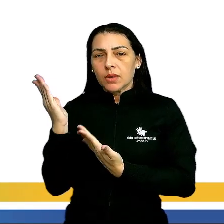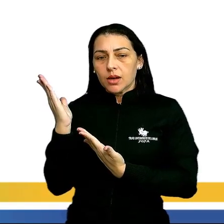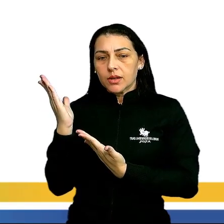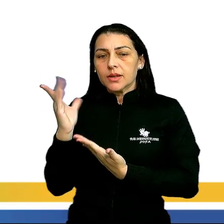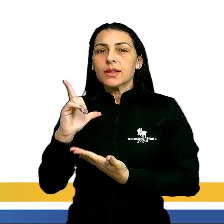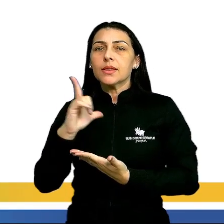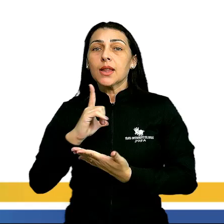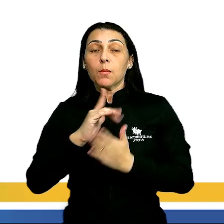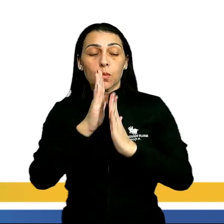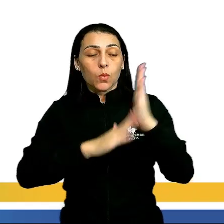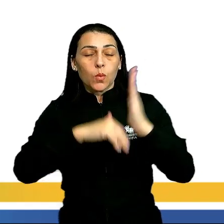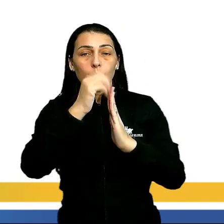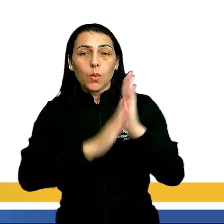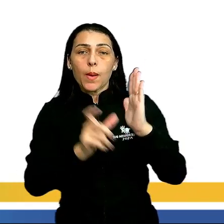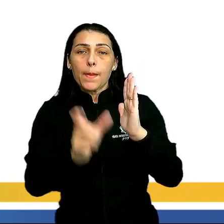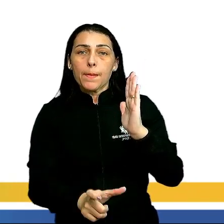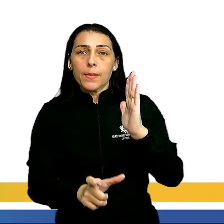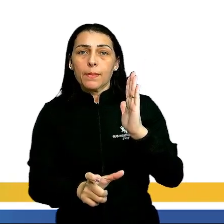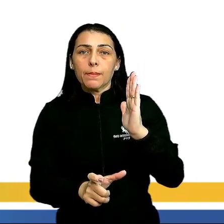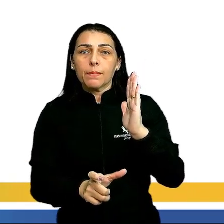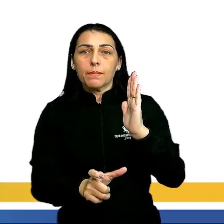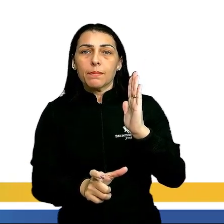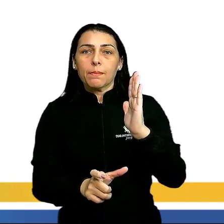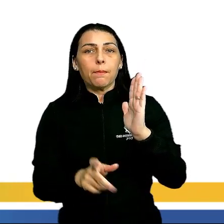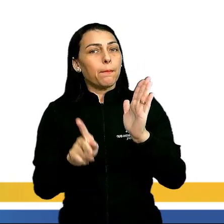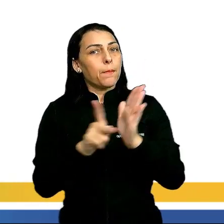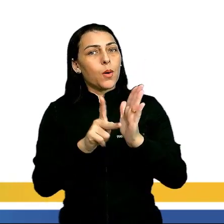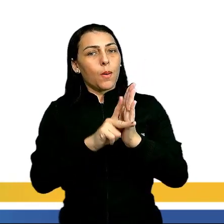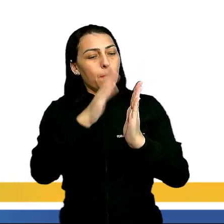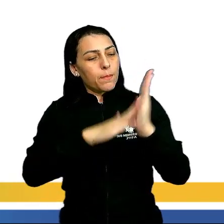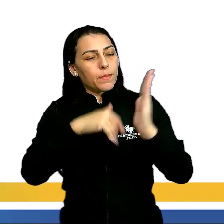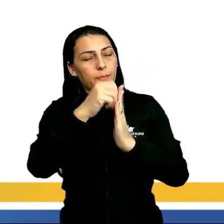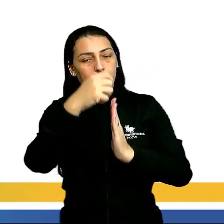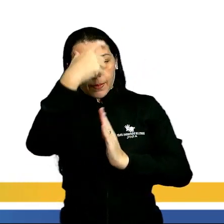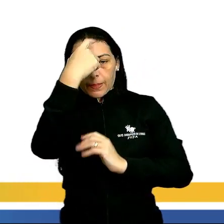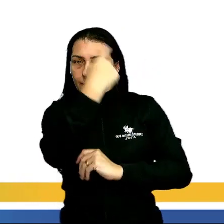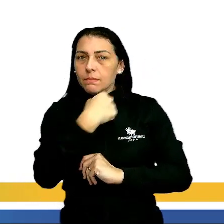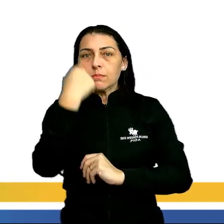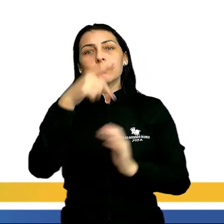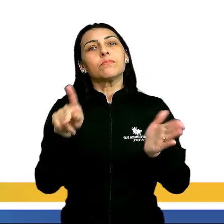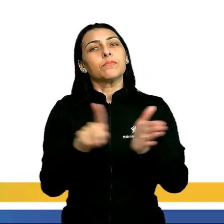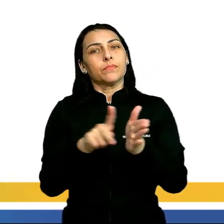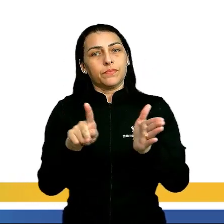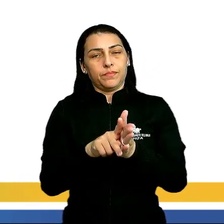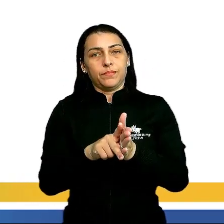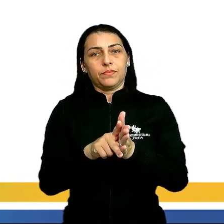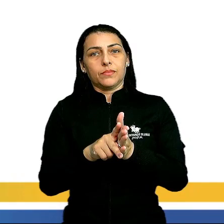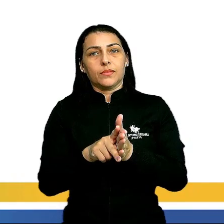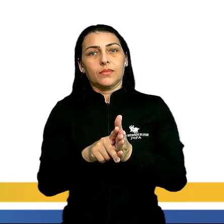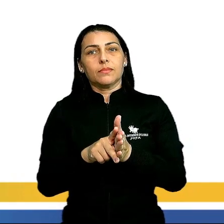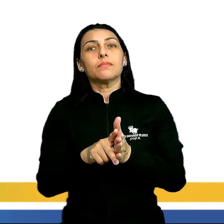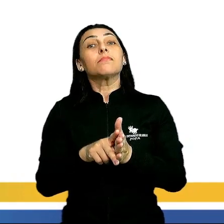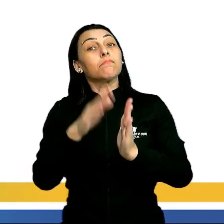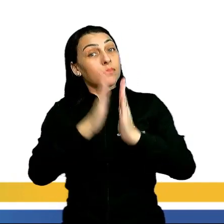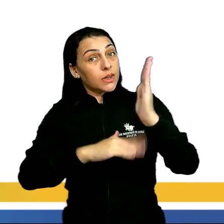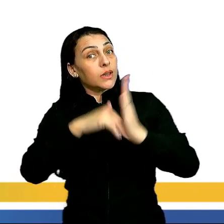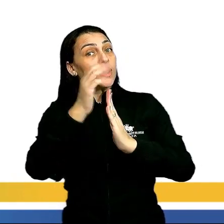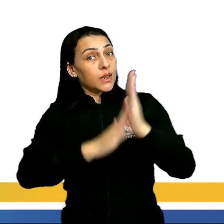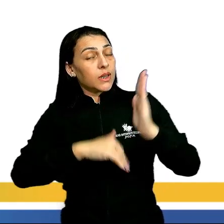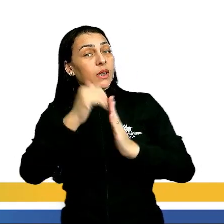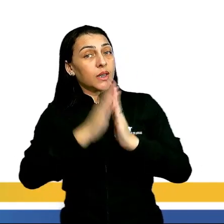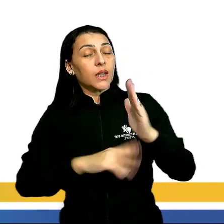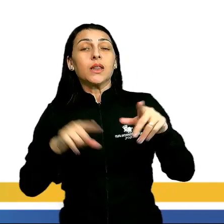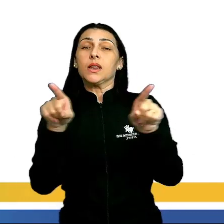temos aí um pintor pintando quem? Ele mesmo. Então, um pintor pintando ele mesmo. E ele está pintando ele mesmo pintando.